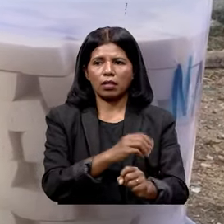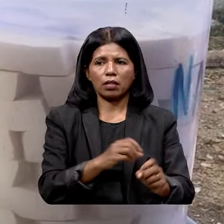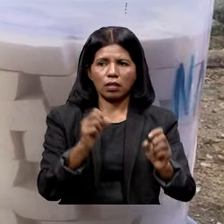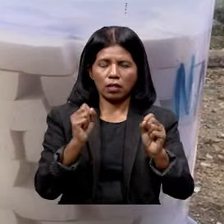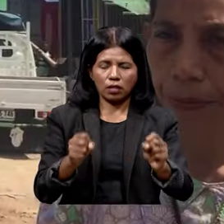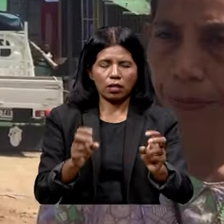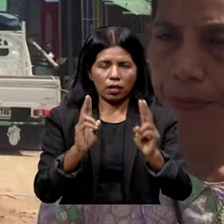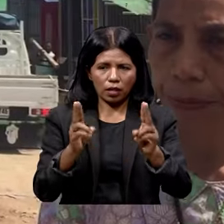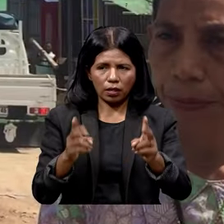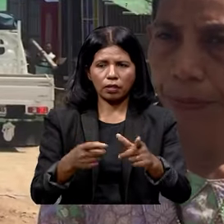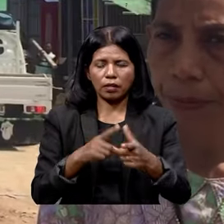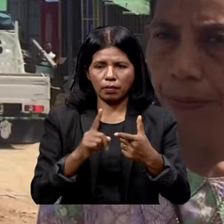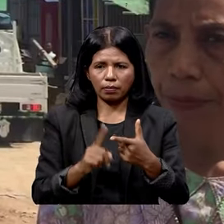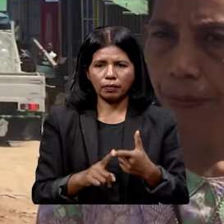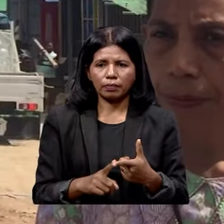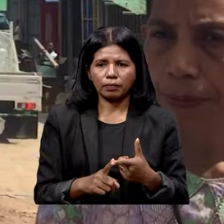resolver lá, a tu né,